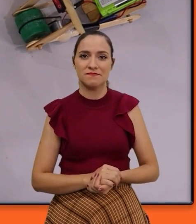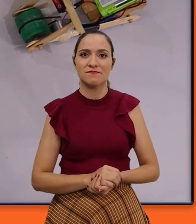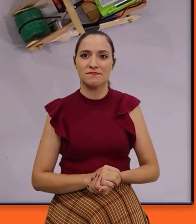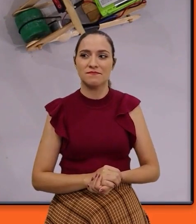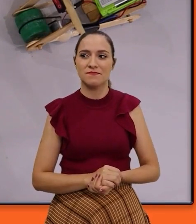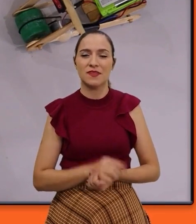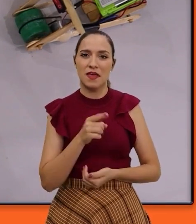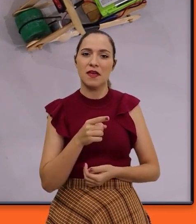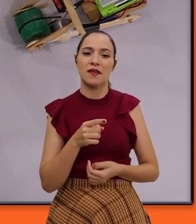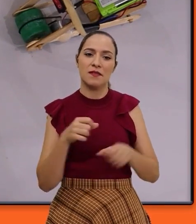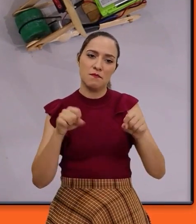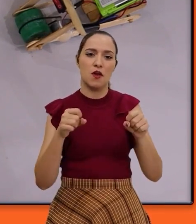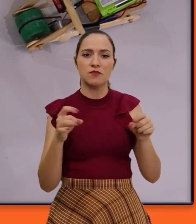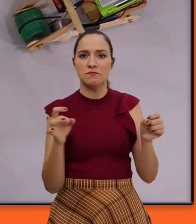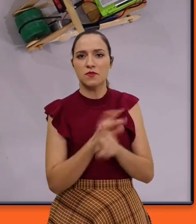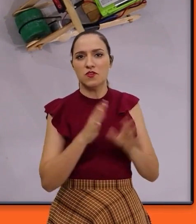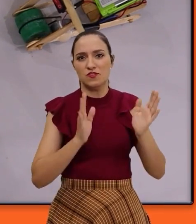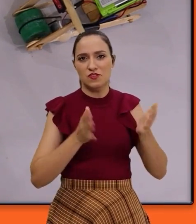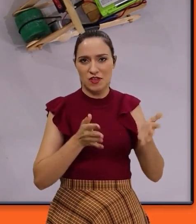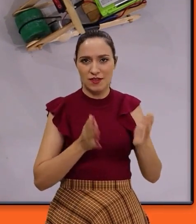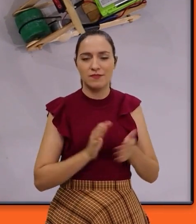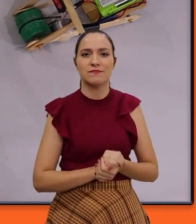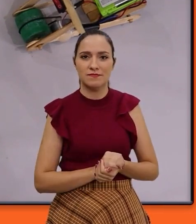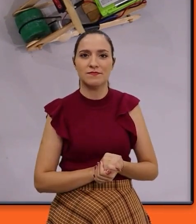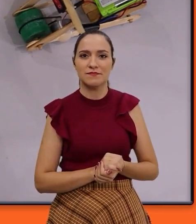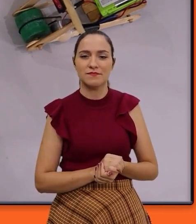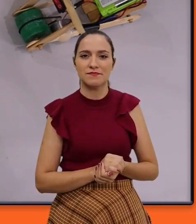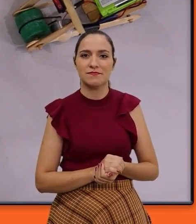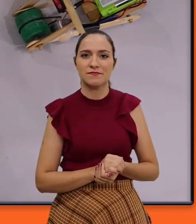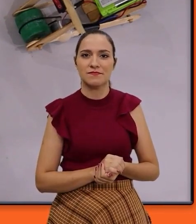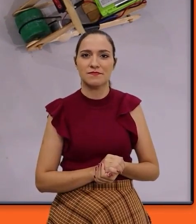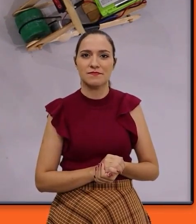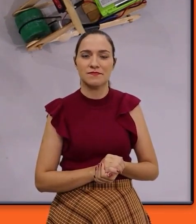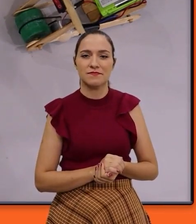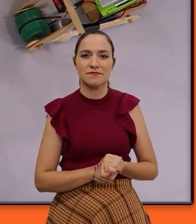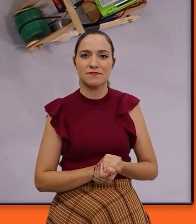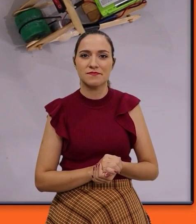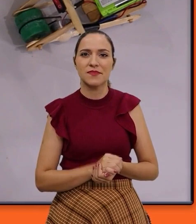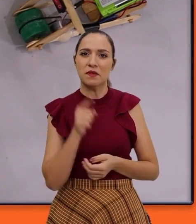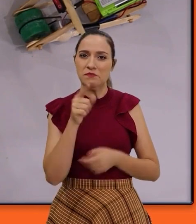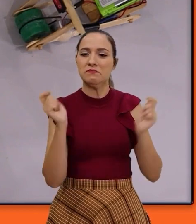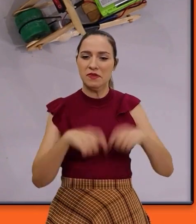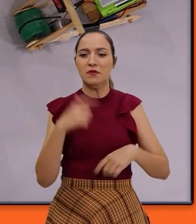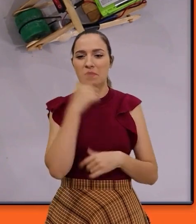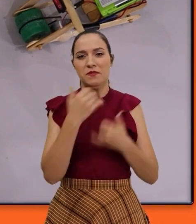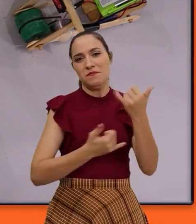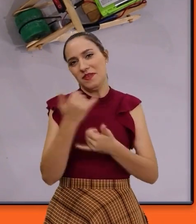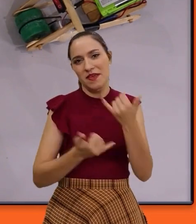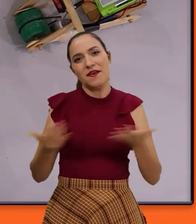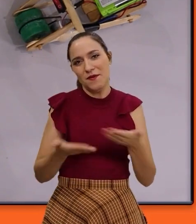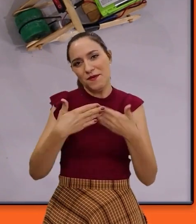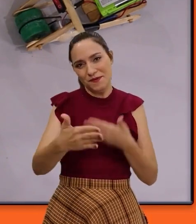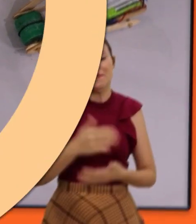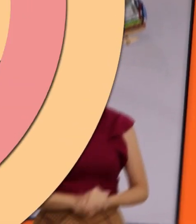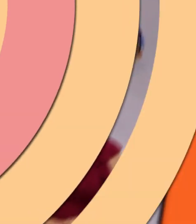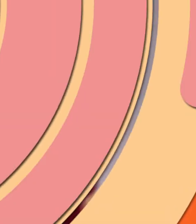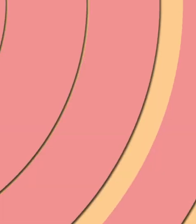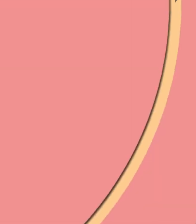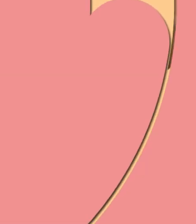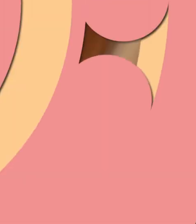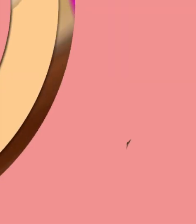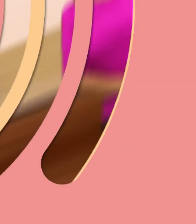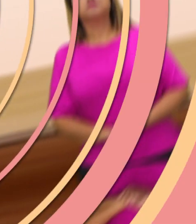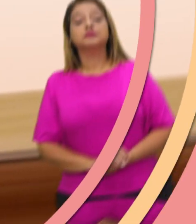essa. Ela está bem acabada, né? Você vai fazer muitas brincadeiras com ela agora.